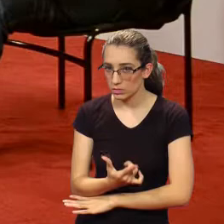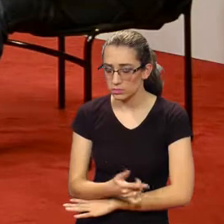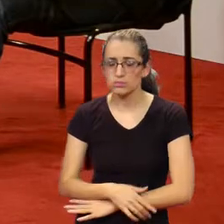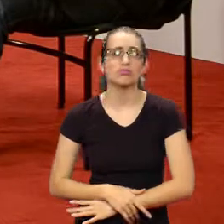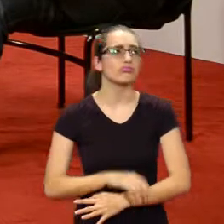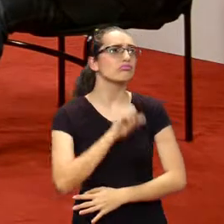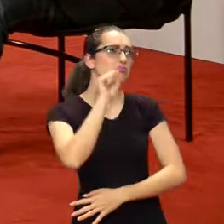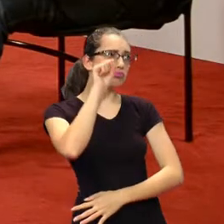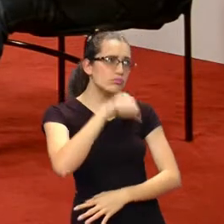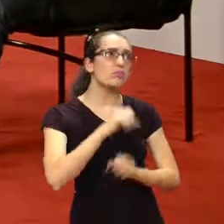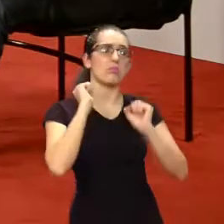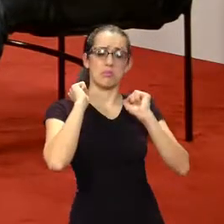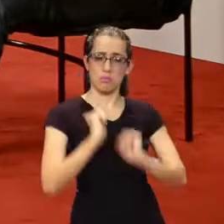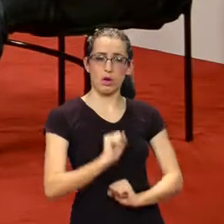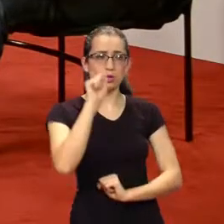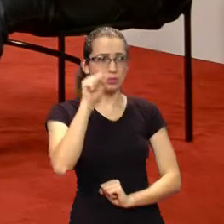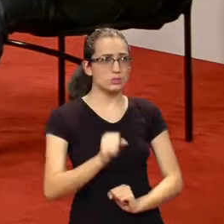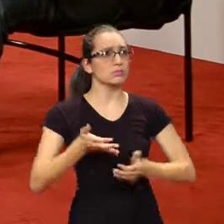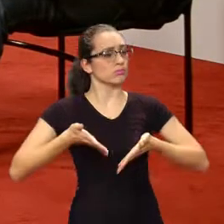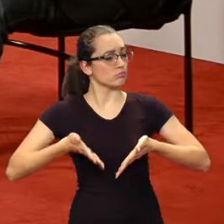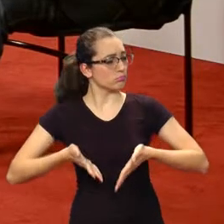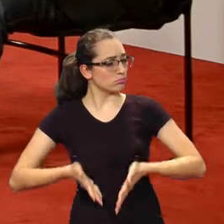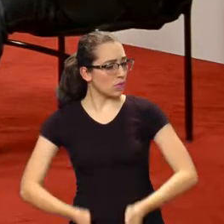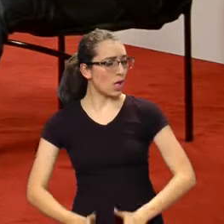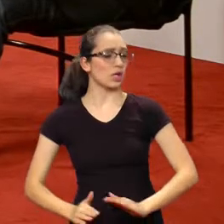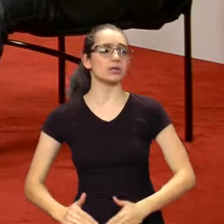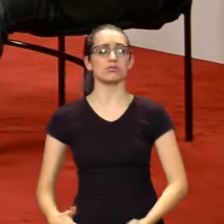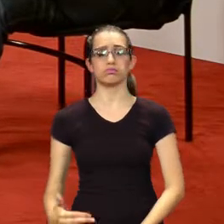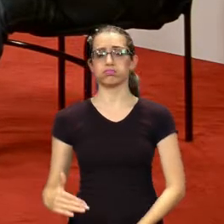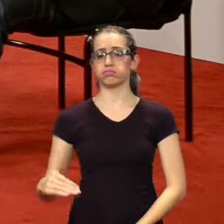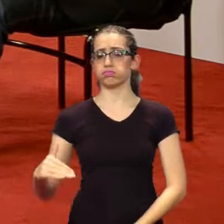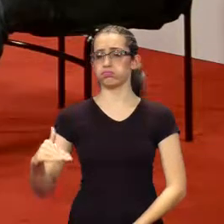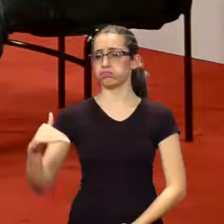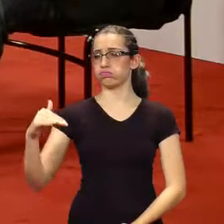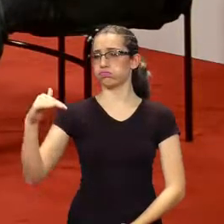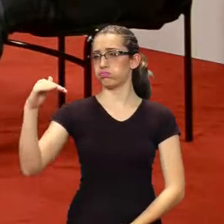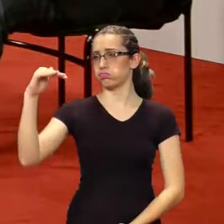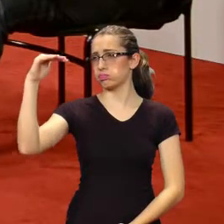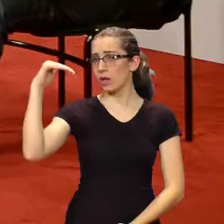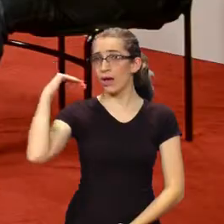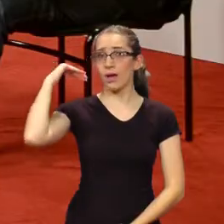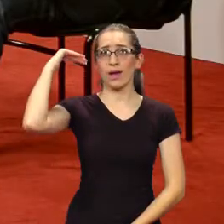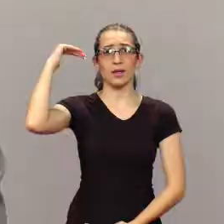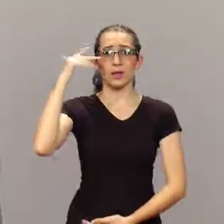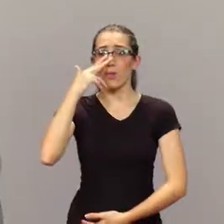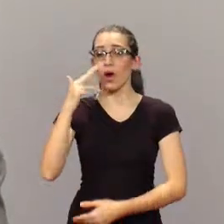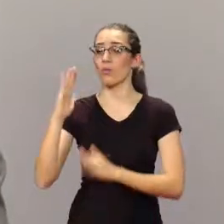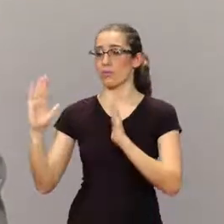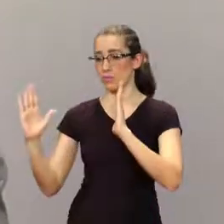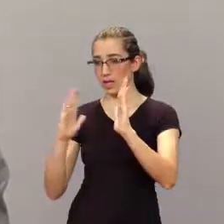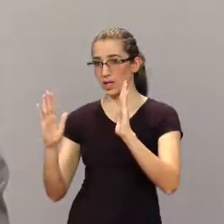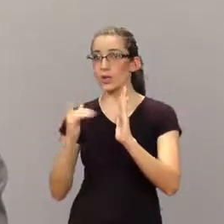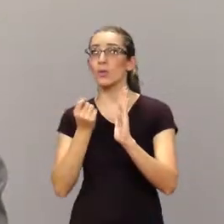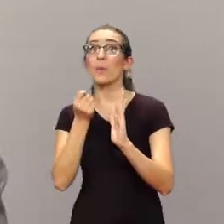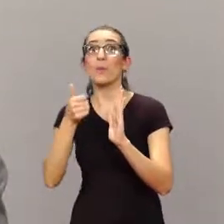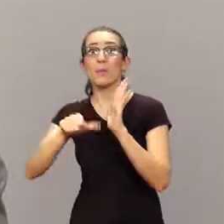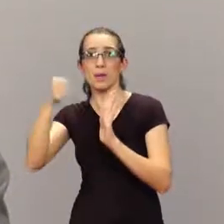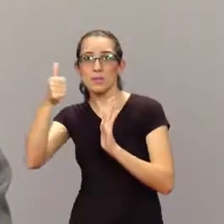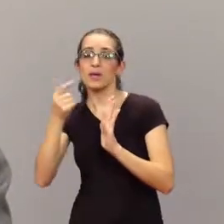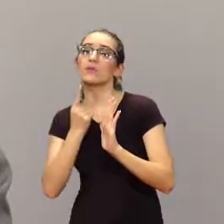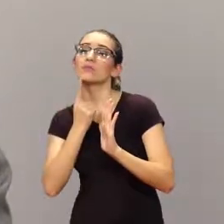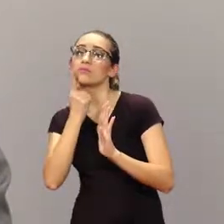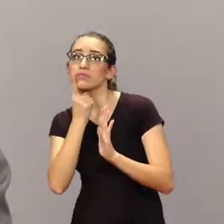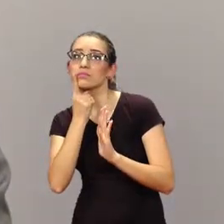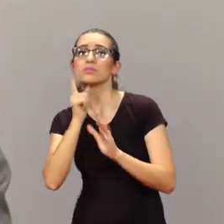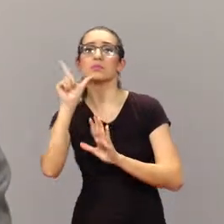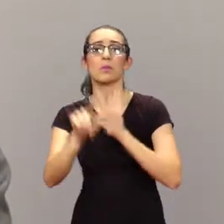essa é uma realidade. É possível, sim, a pessoa nascer, permanecer toda a sua infância, sua adolescência, trocar a sua dentição sem nunca